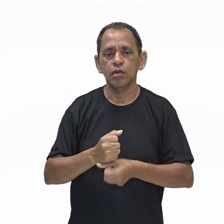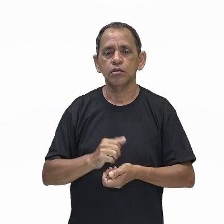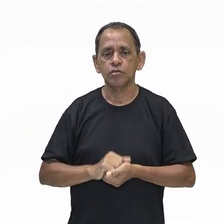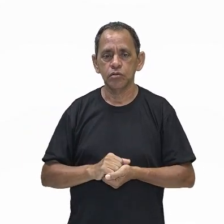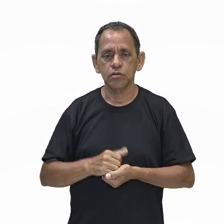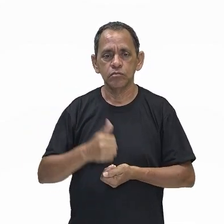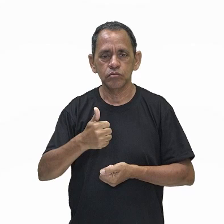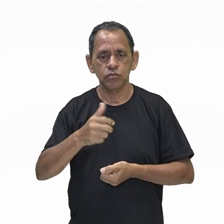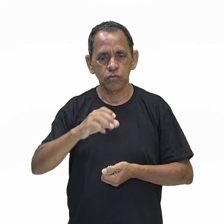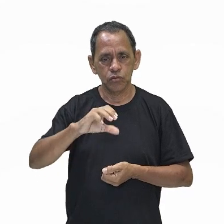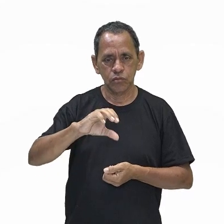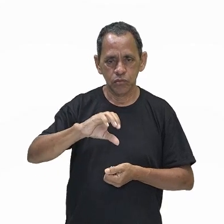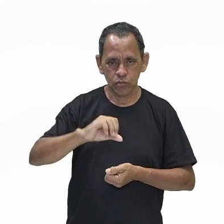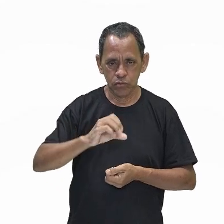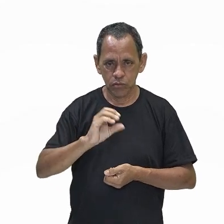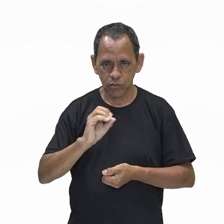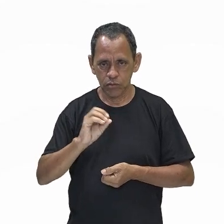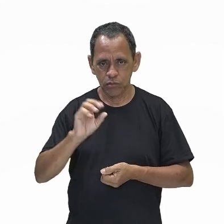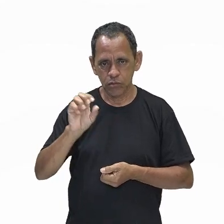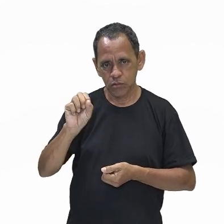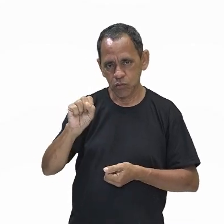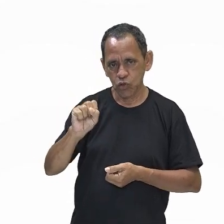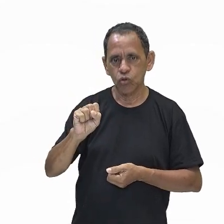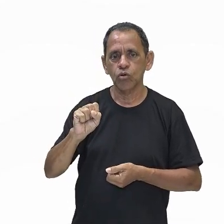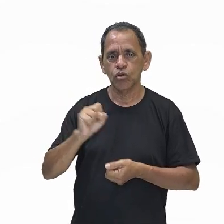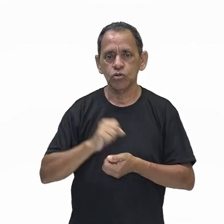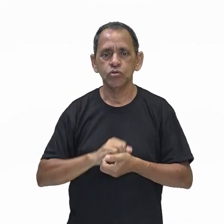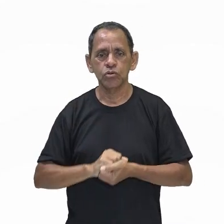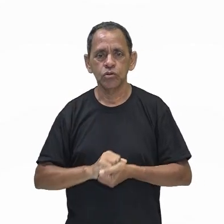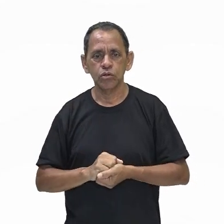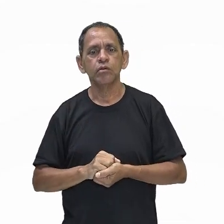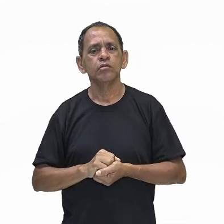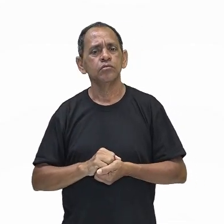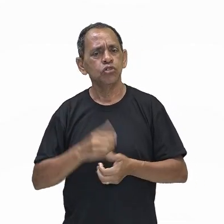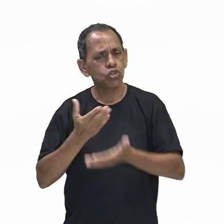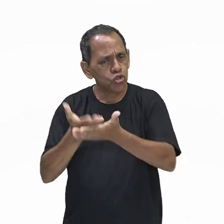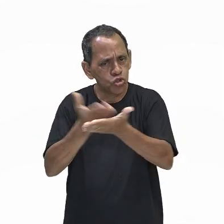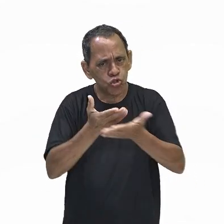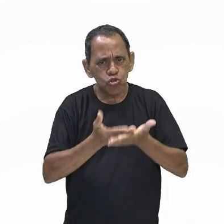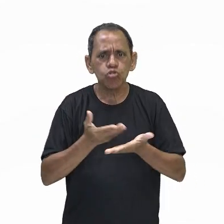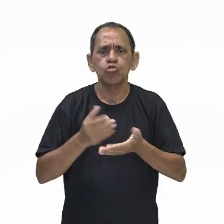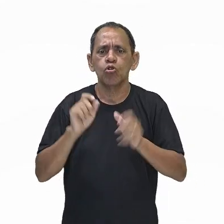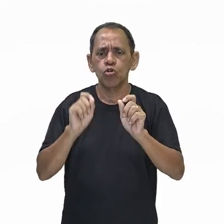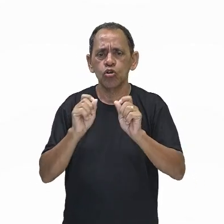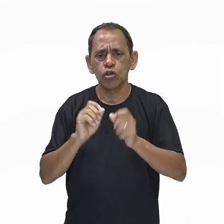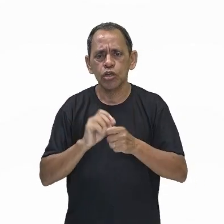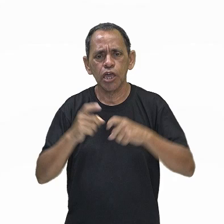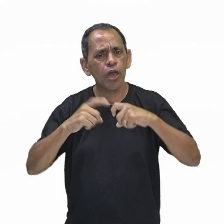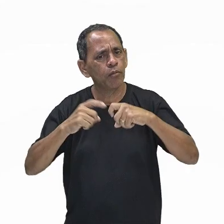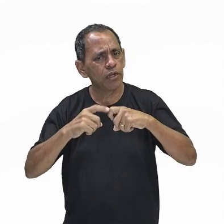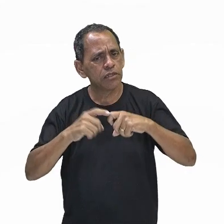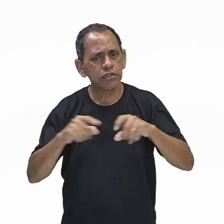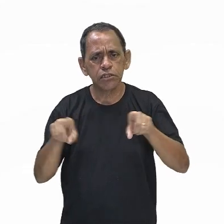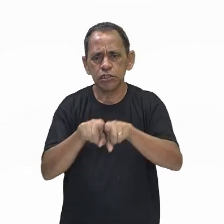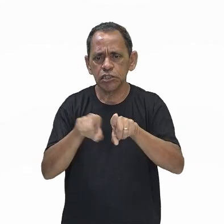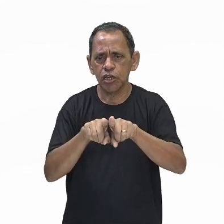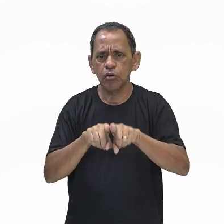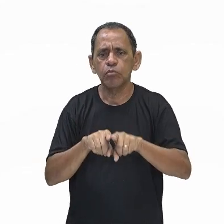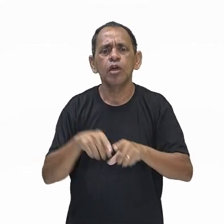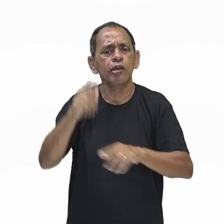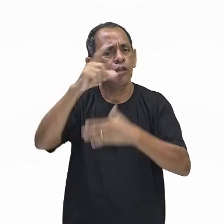1908. Além de ser escritor, também estudou medicina e foi diplomata. Seu primeiro livro de contos